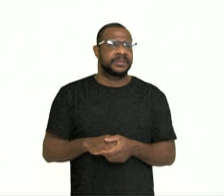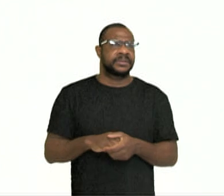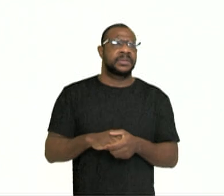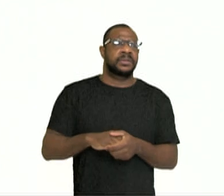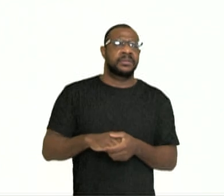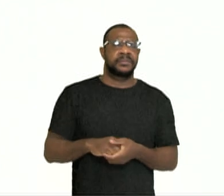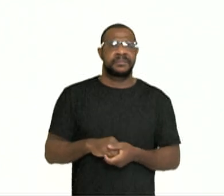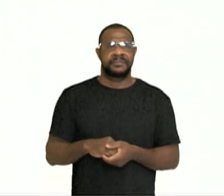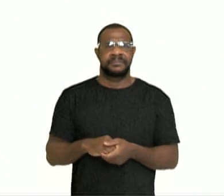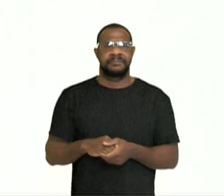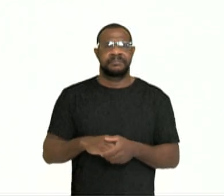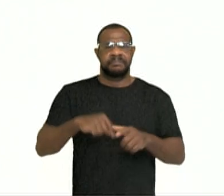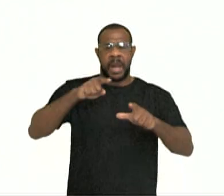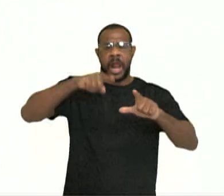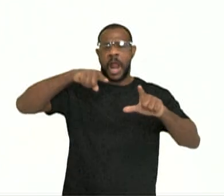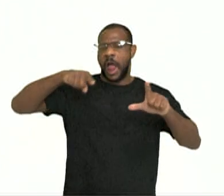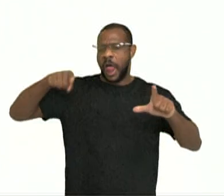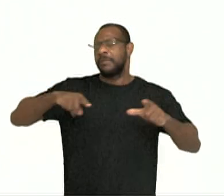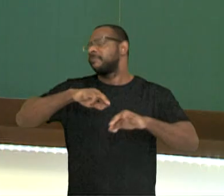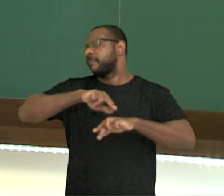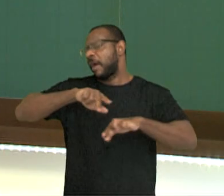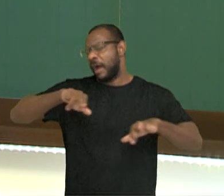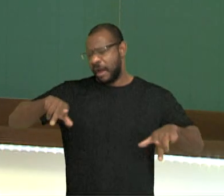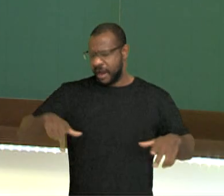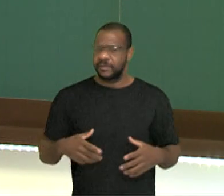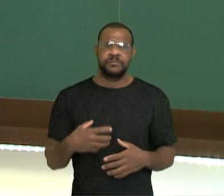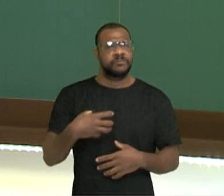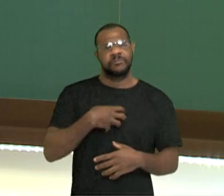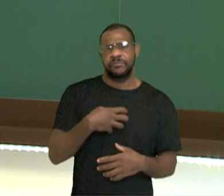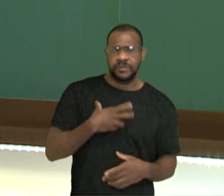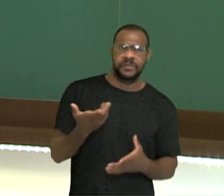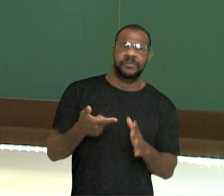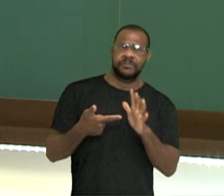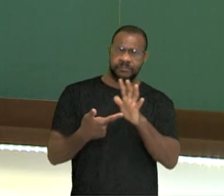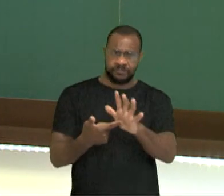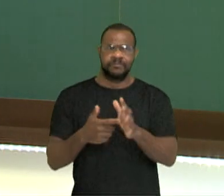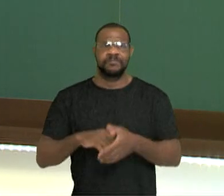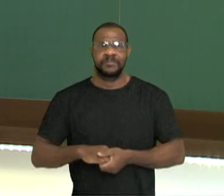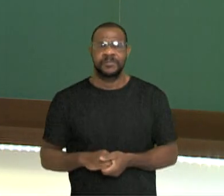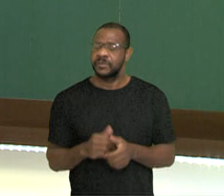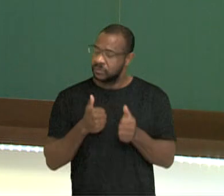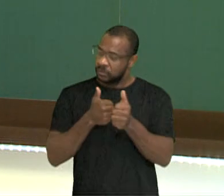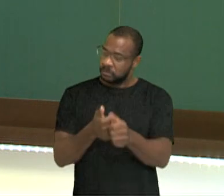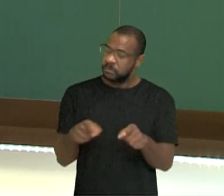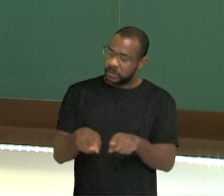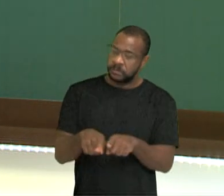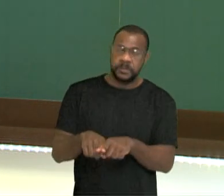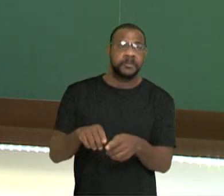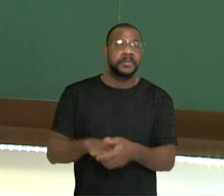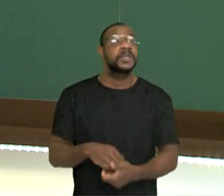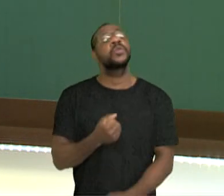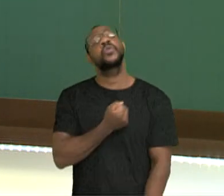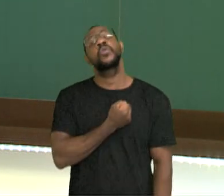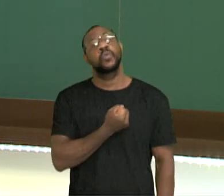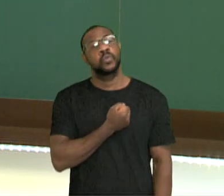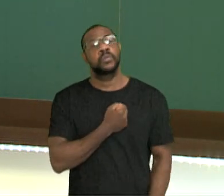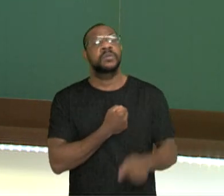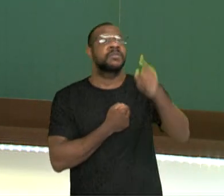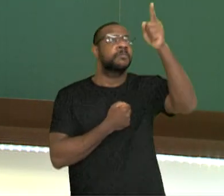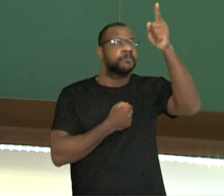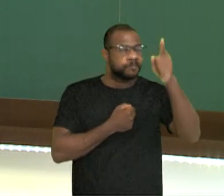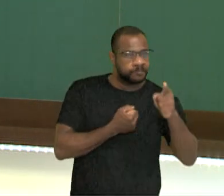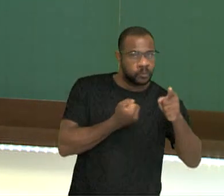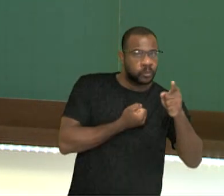na horizontal, né? Então nós temos variadas formas então de acompanhar. E os números também que vão ao